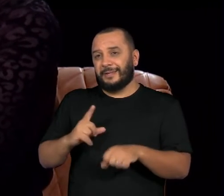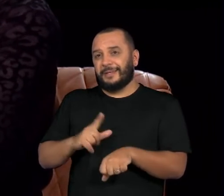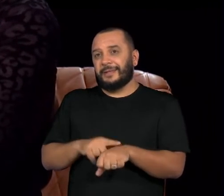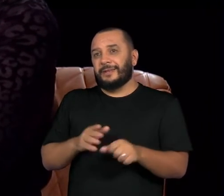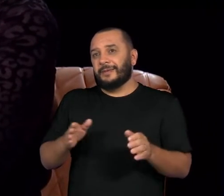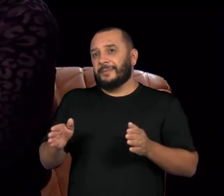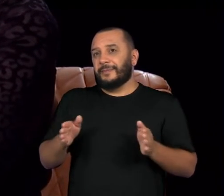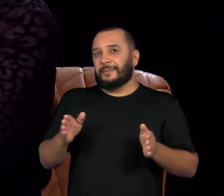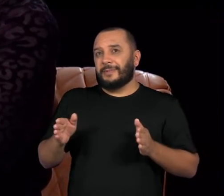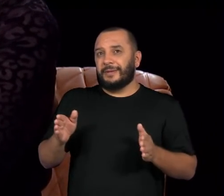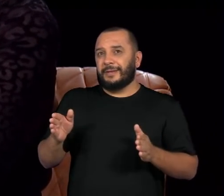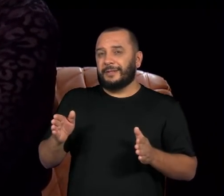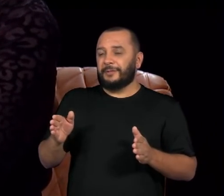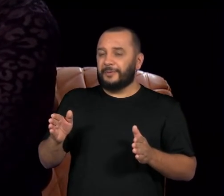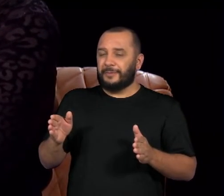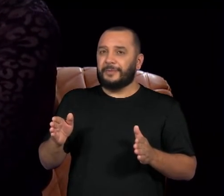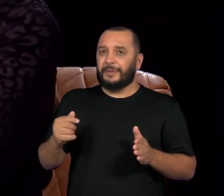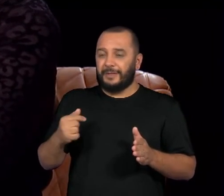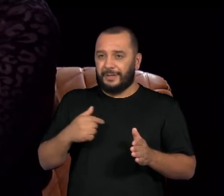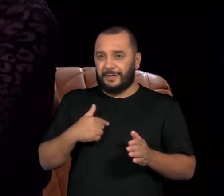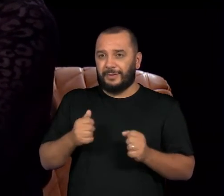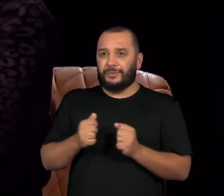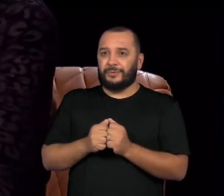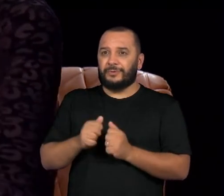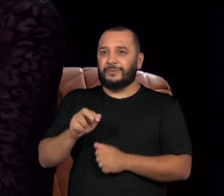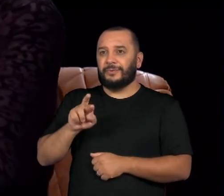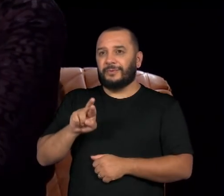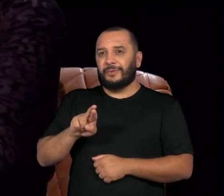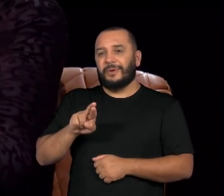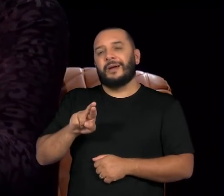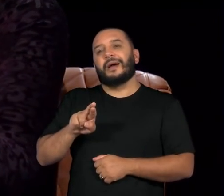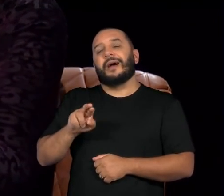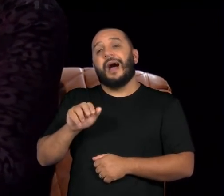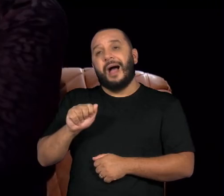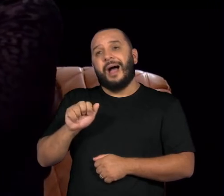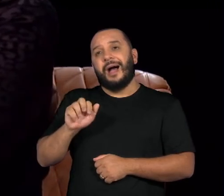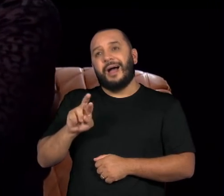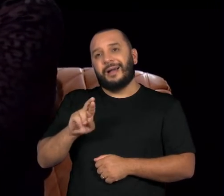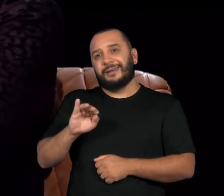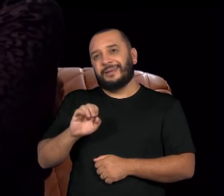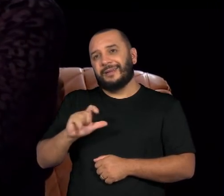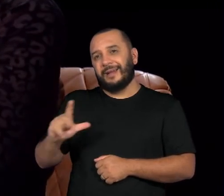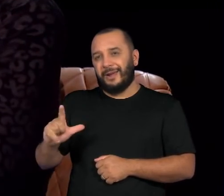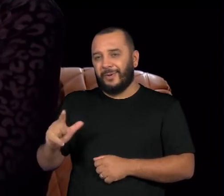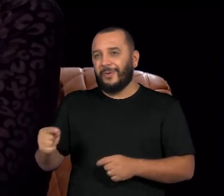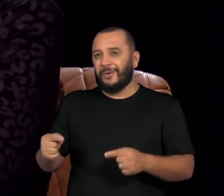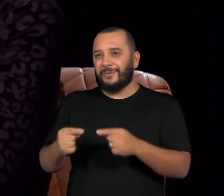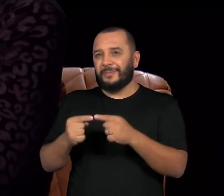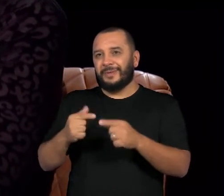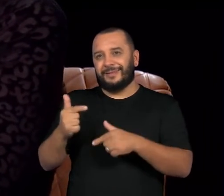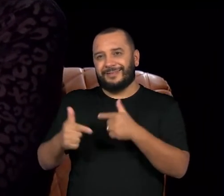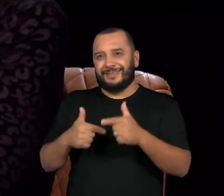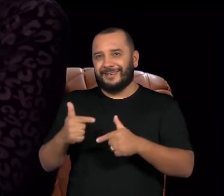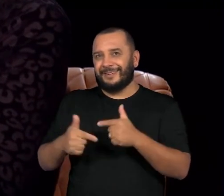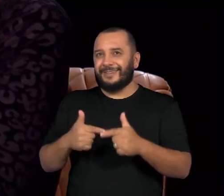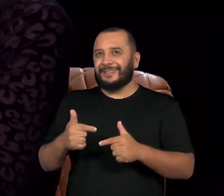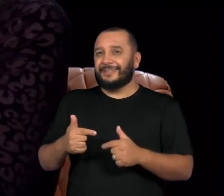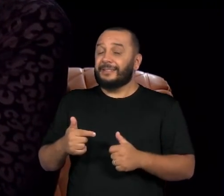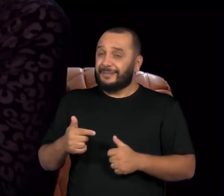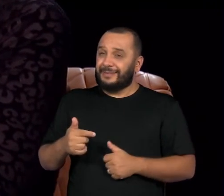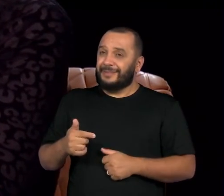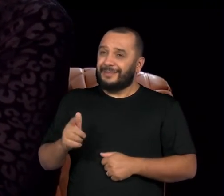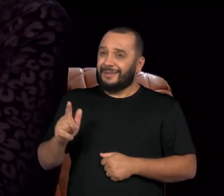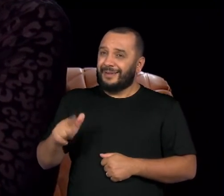momento, eu e o Ariel nos encontramos dentro da profissão. E isso é uma